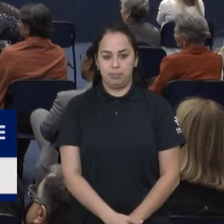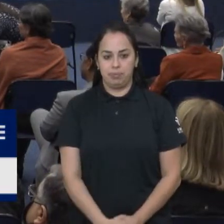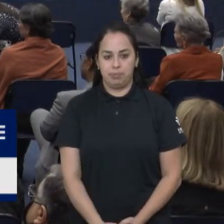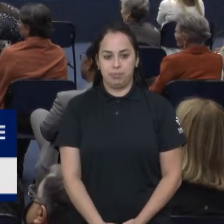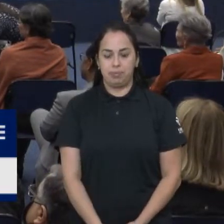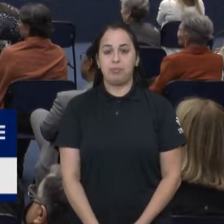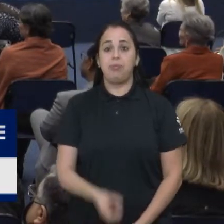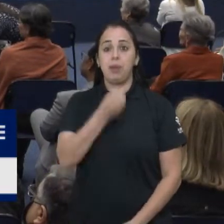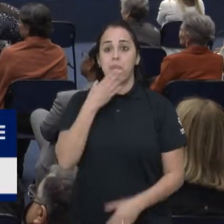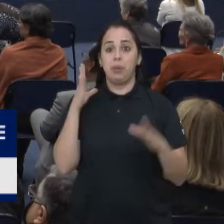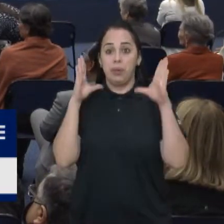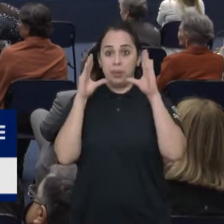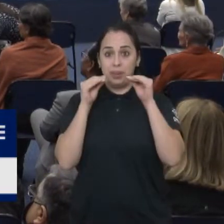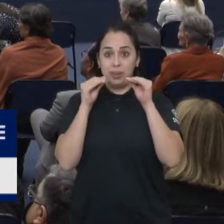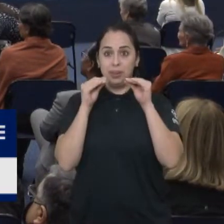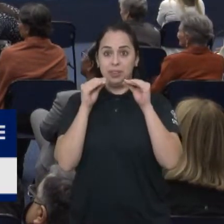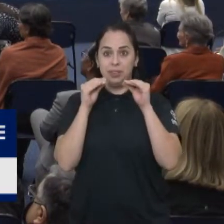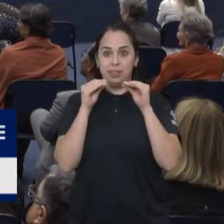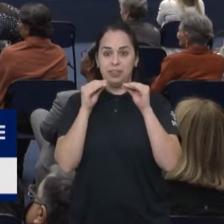Boa noite a todos.